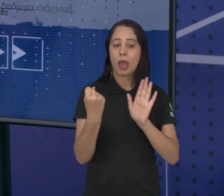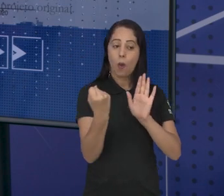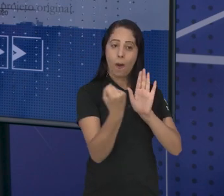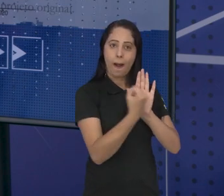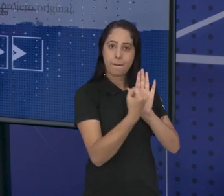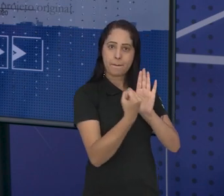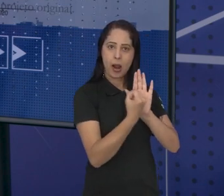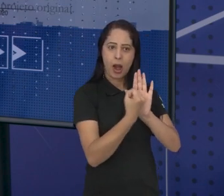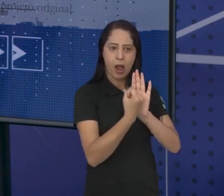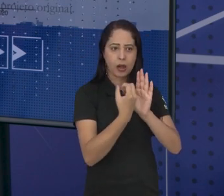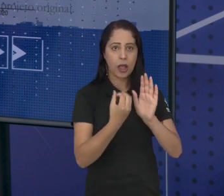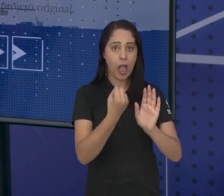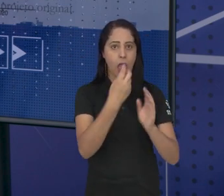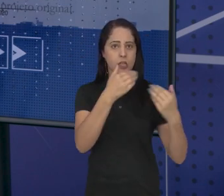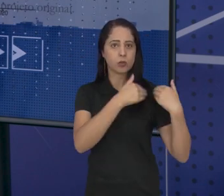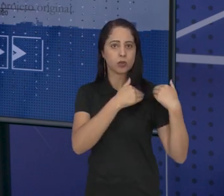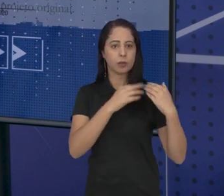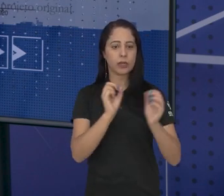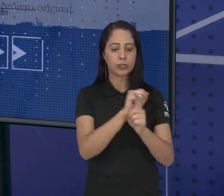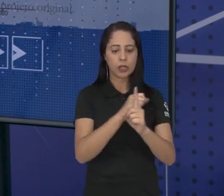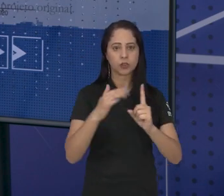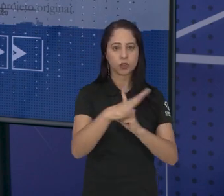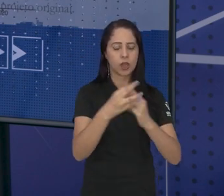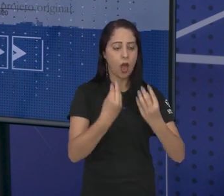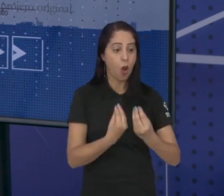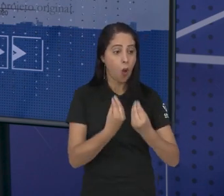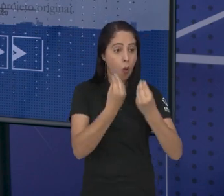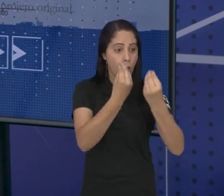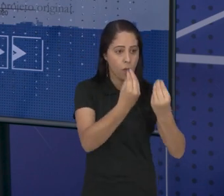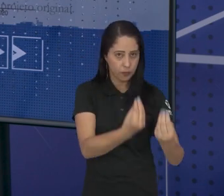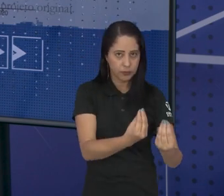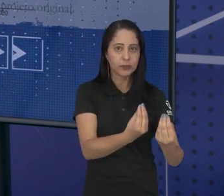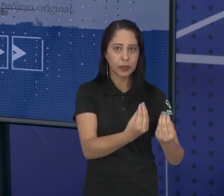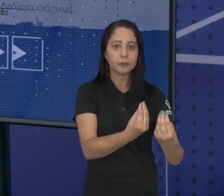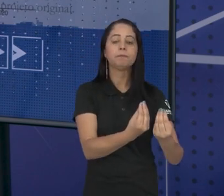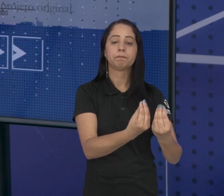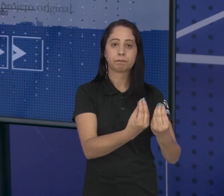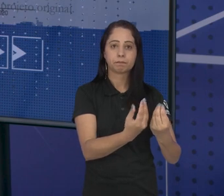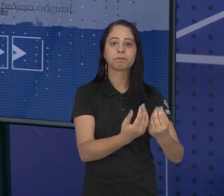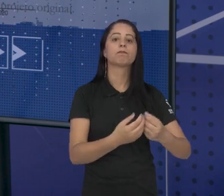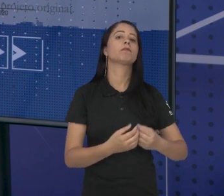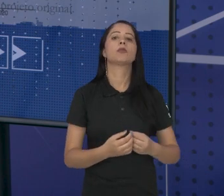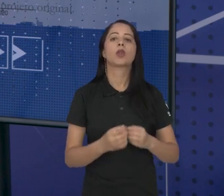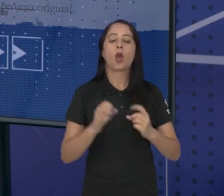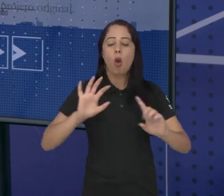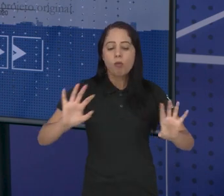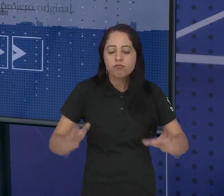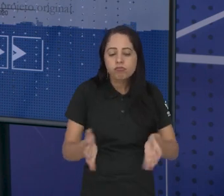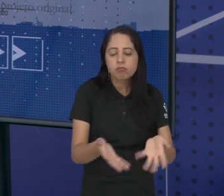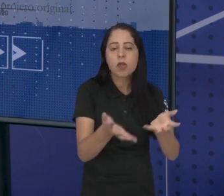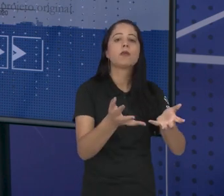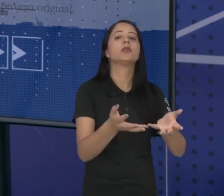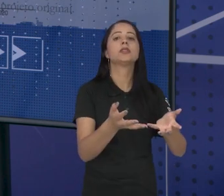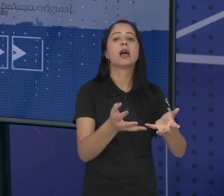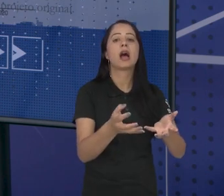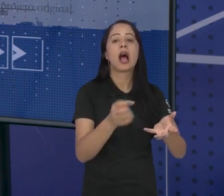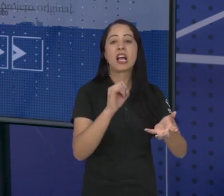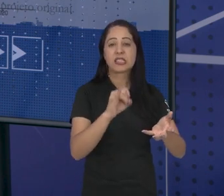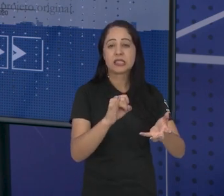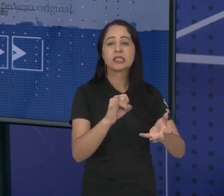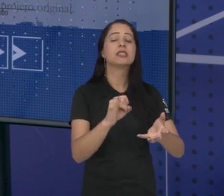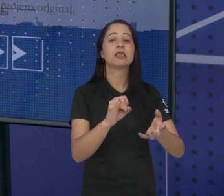do selo de responsabilidade social parceiro das mulheres um projeto que deve impulsionar o desenvolvimento